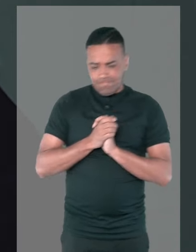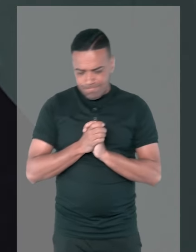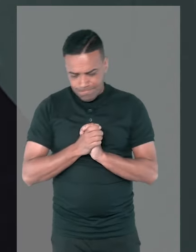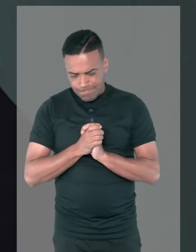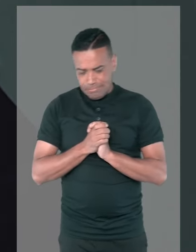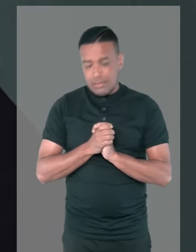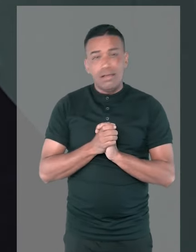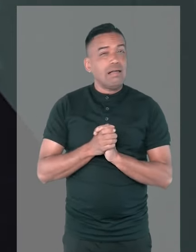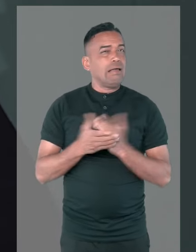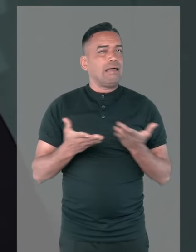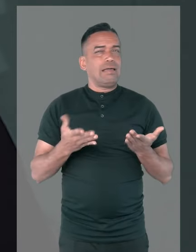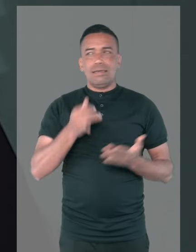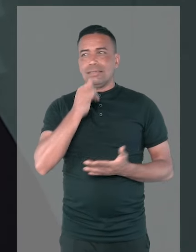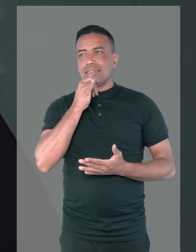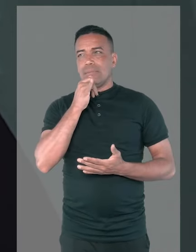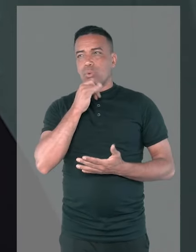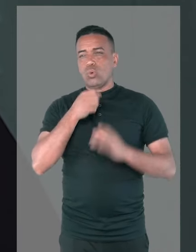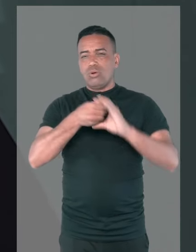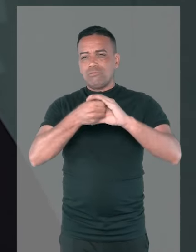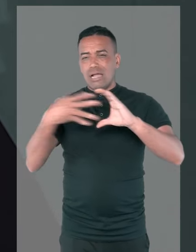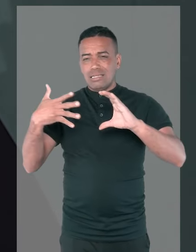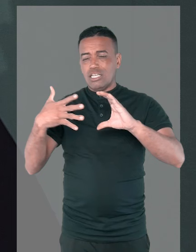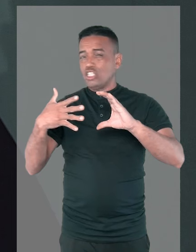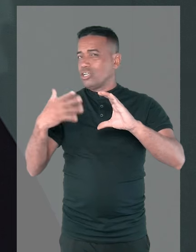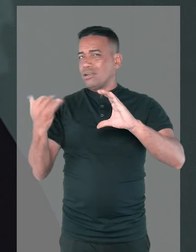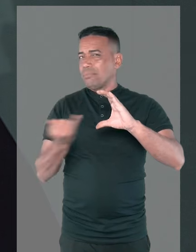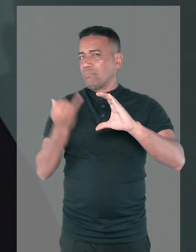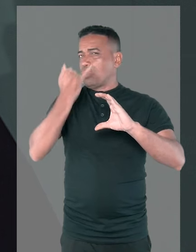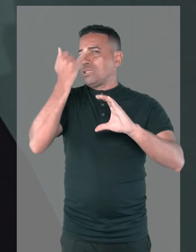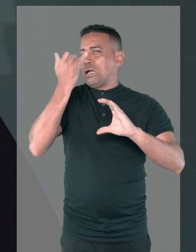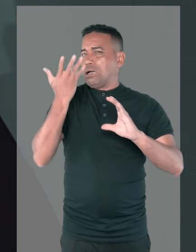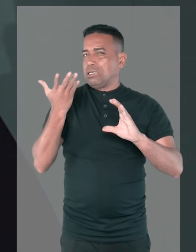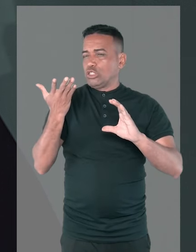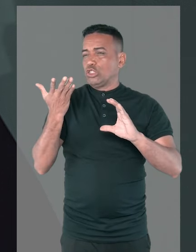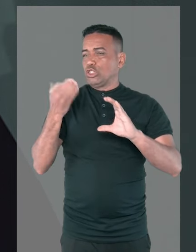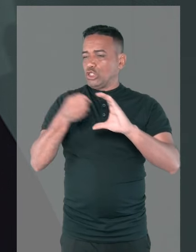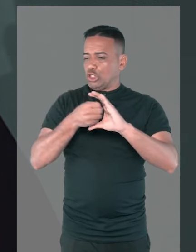Assim, um dos elementos importantes assim para